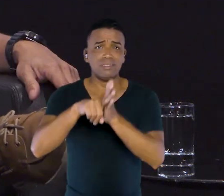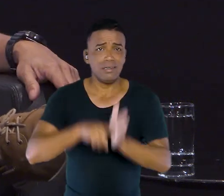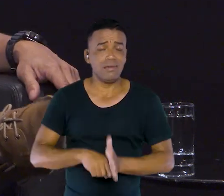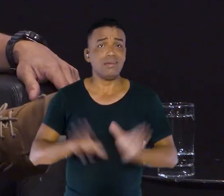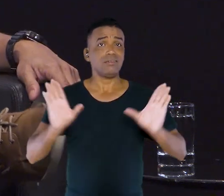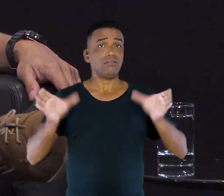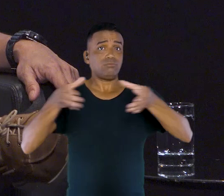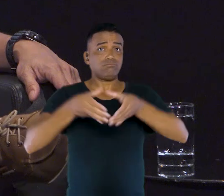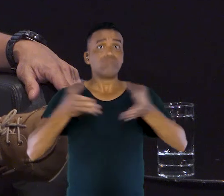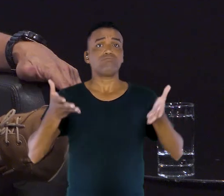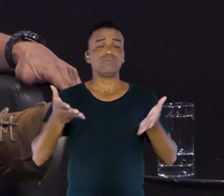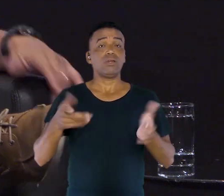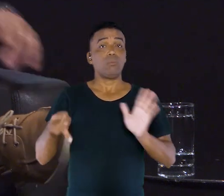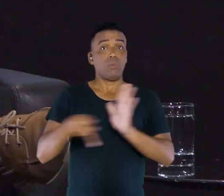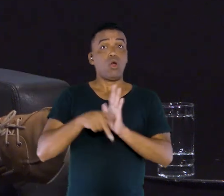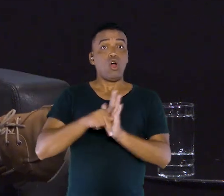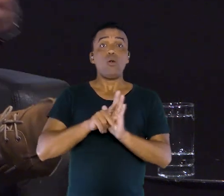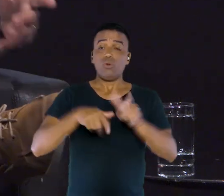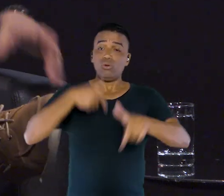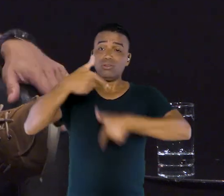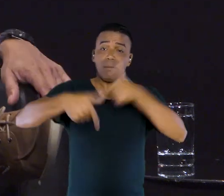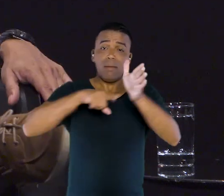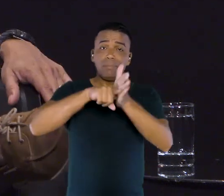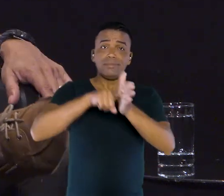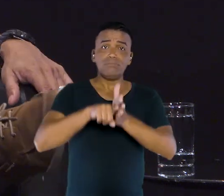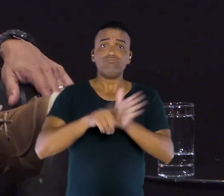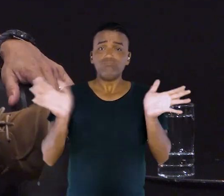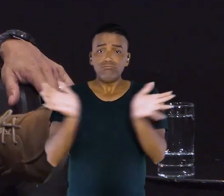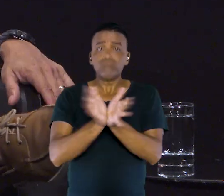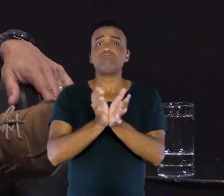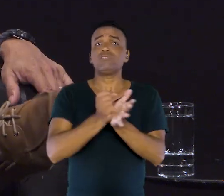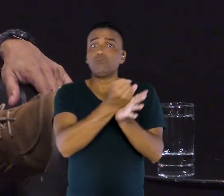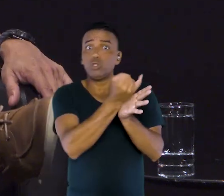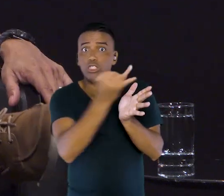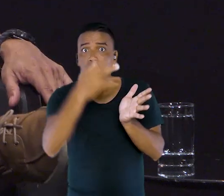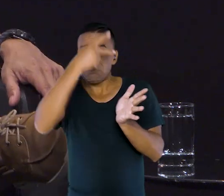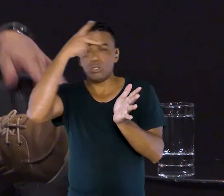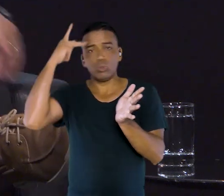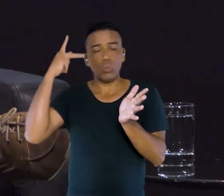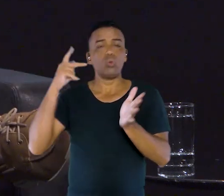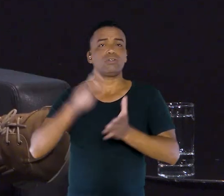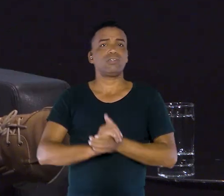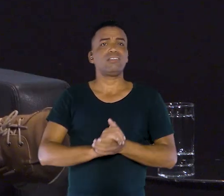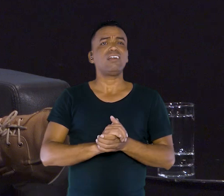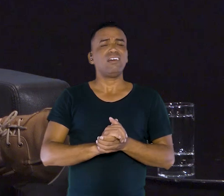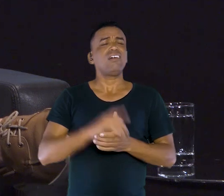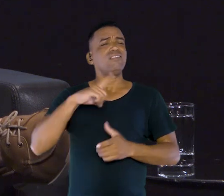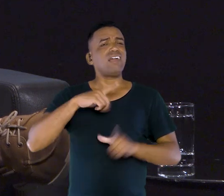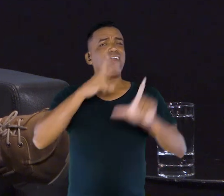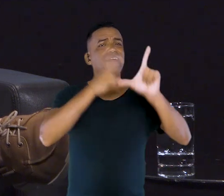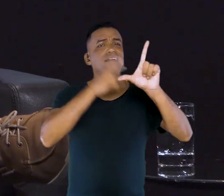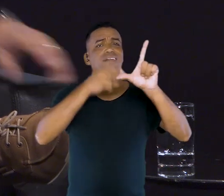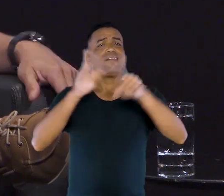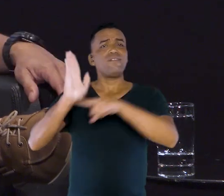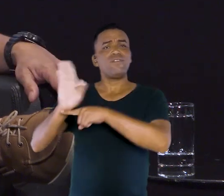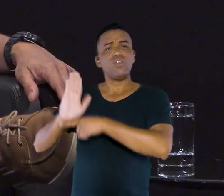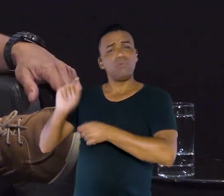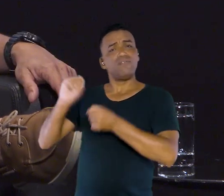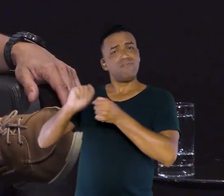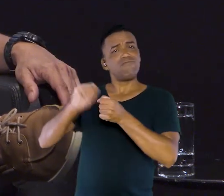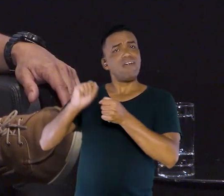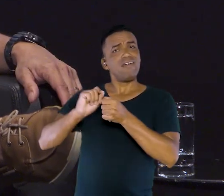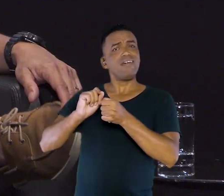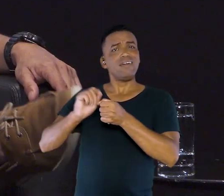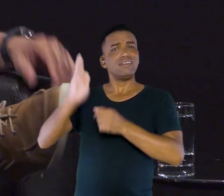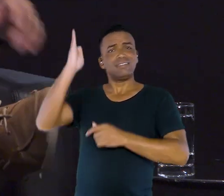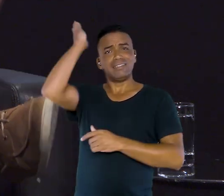de conhecimento, né? Porque em arqueologia geralmente a gente trabalha em equipes, são equipes numerosas, né? Tem até uma série de filmes que a gente fez aqui para o Sesc